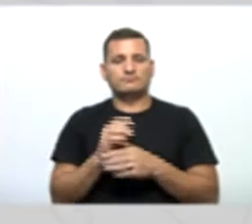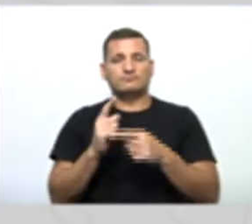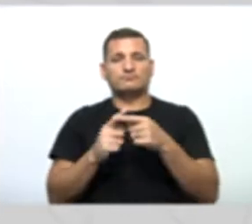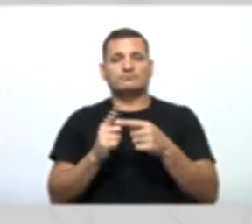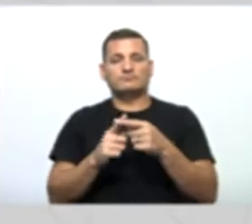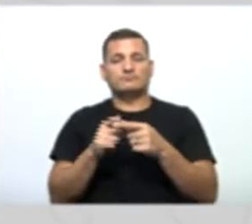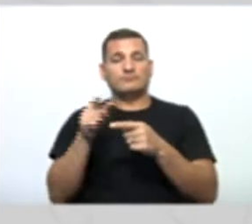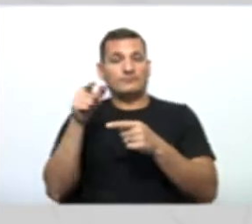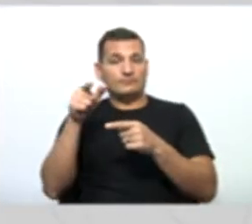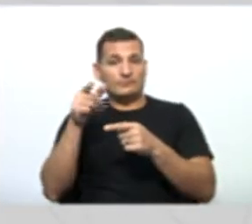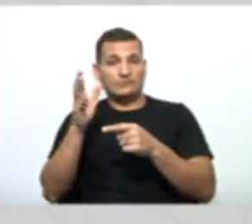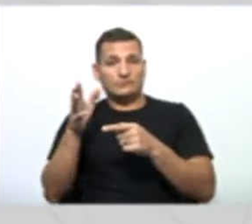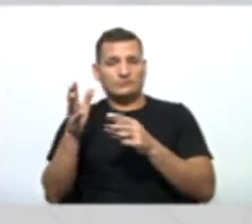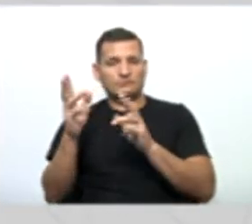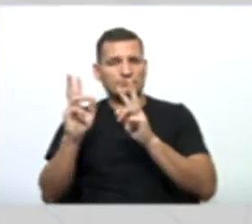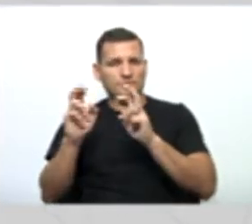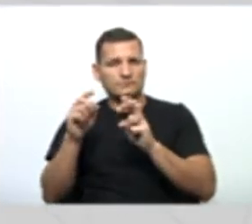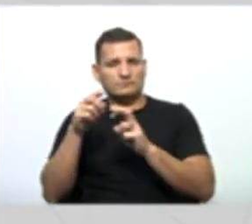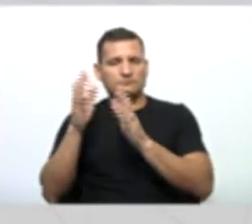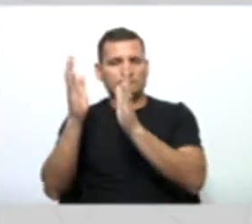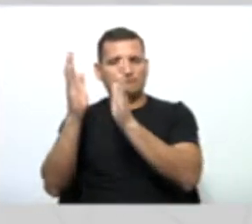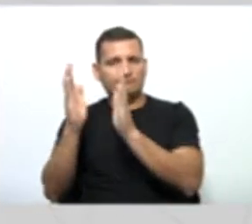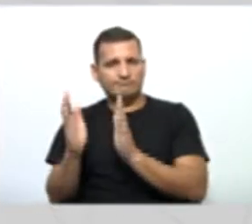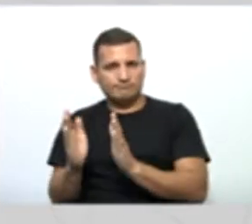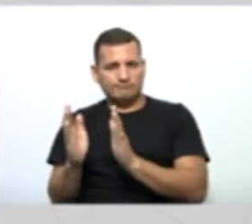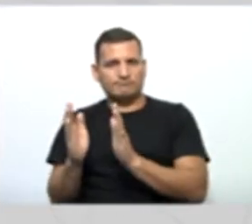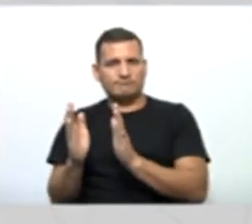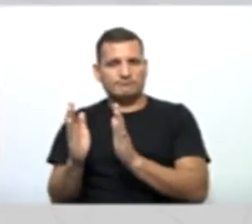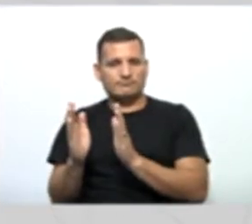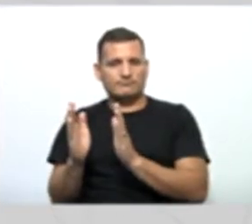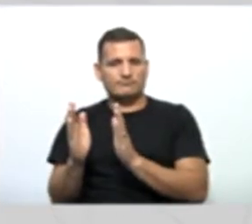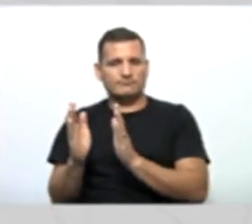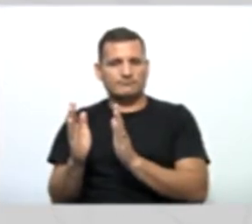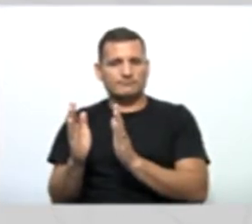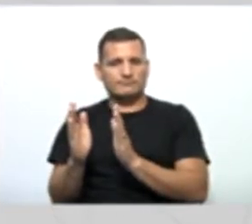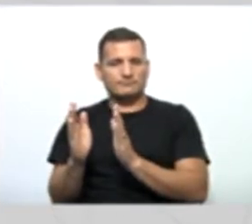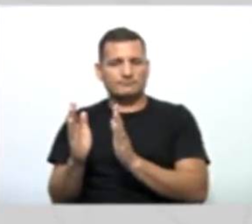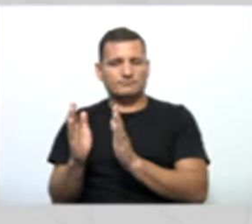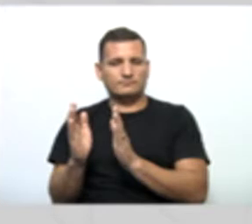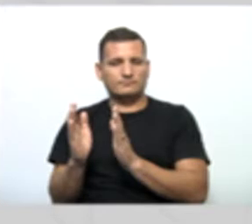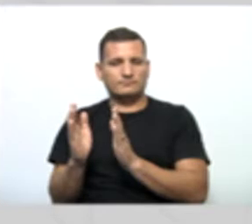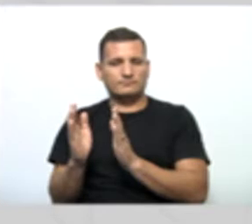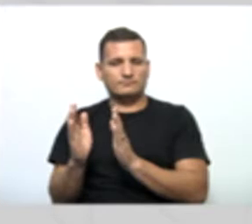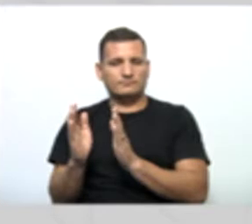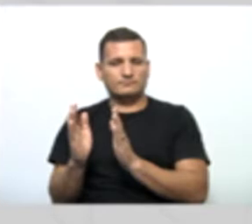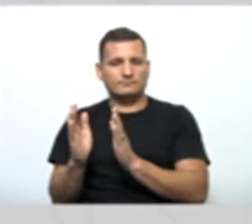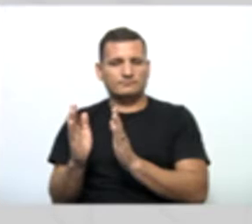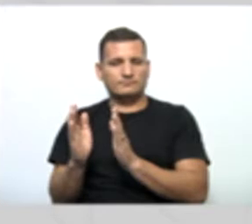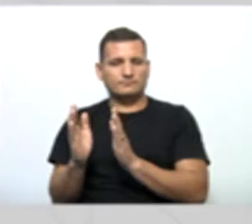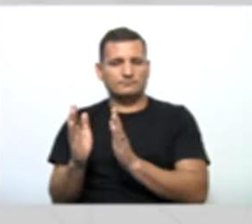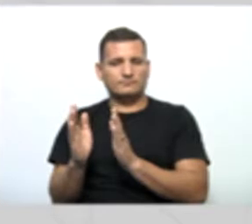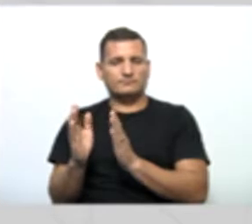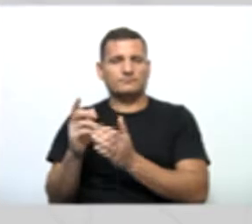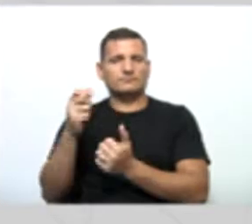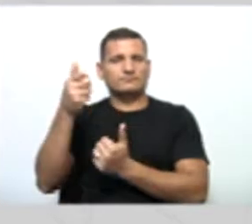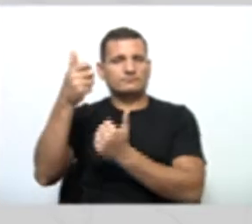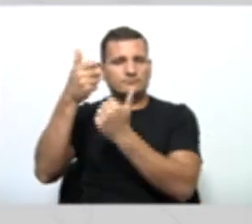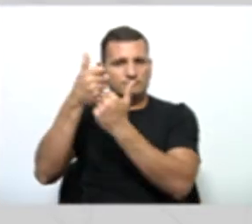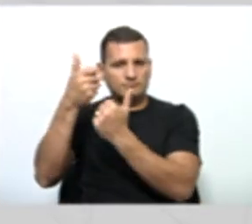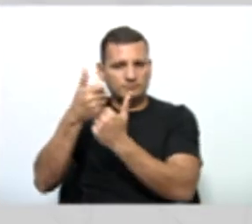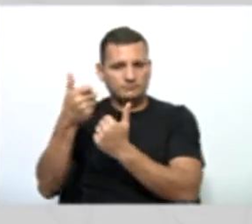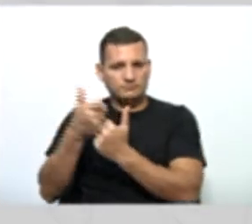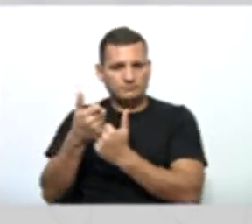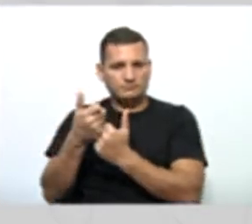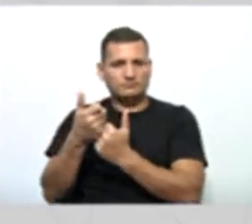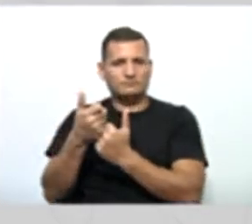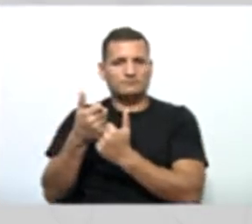deixei alinhado, vocês observaram? Alinhado, né? E apliquei as técnicas de proximidade. Ó. Observa o que era CD,